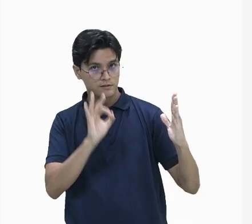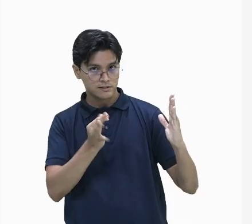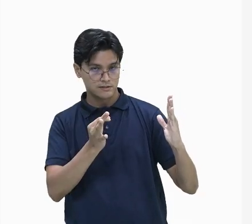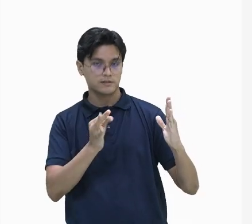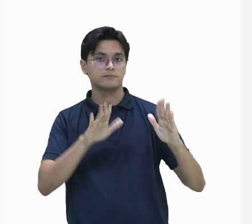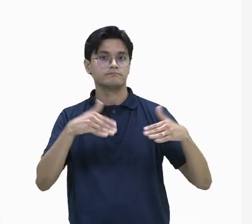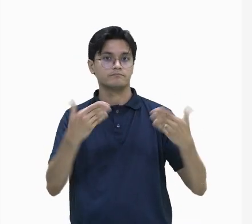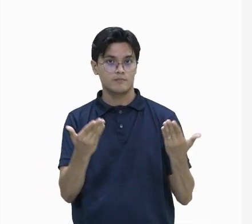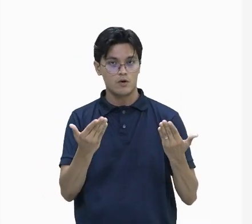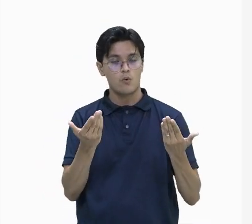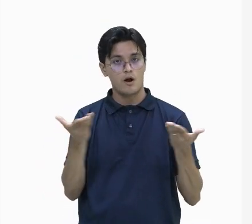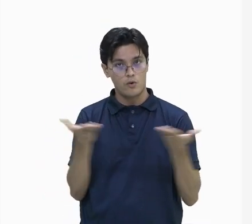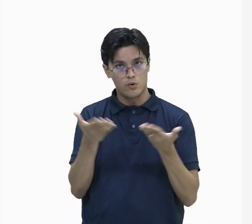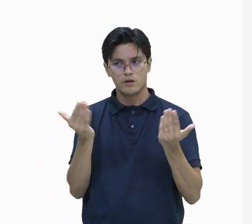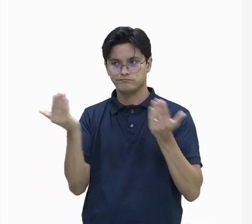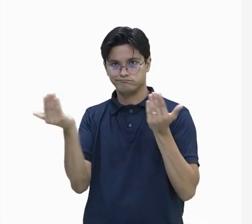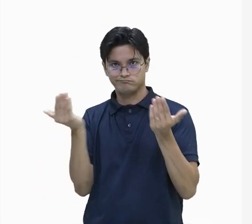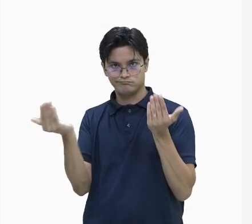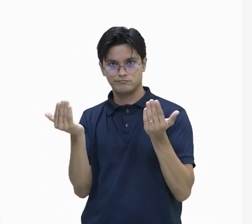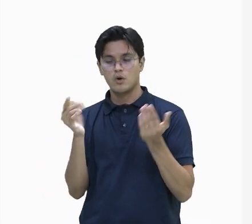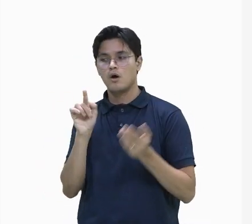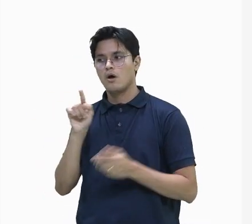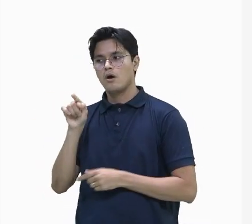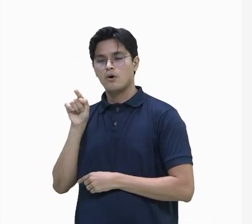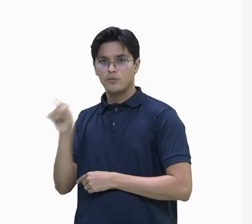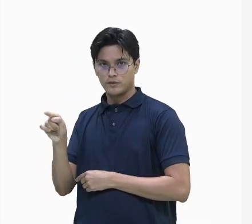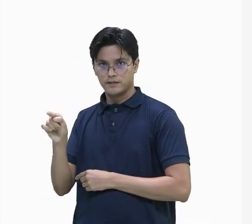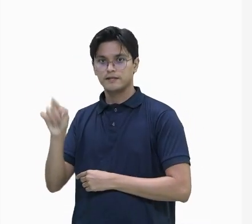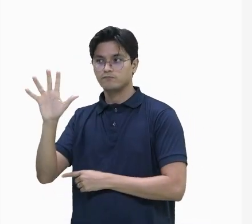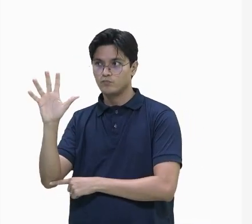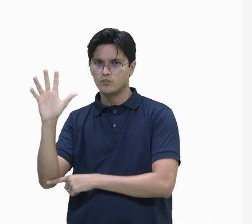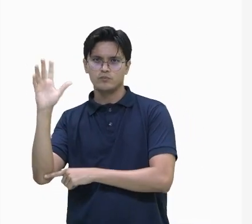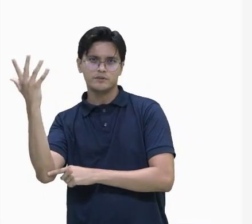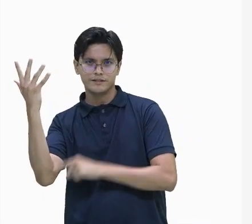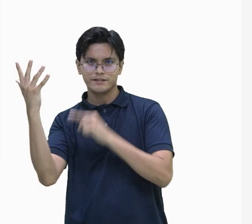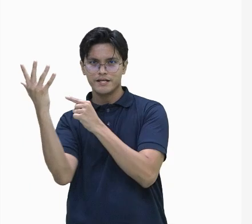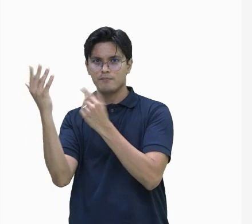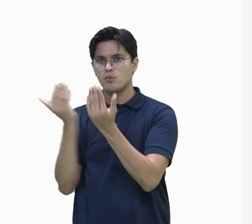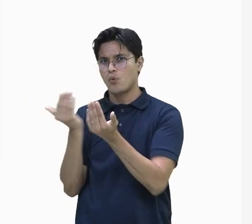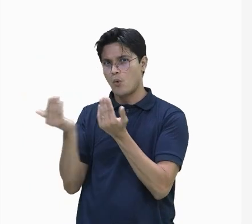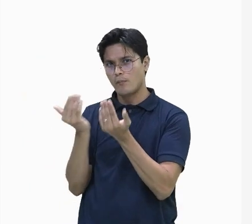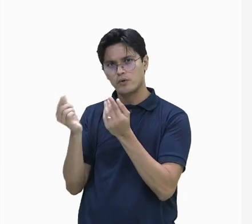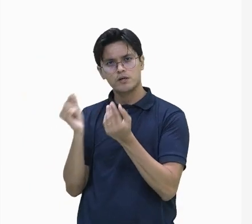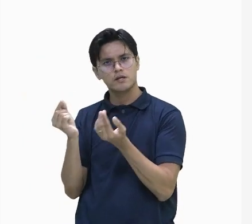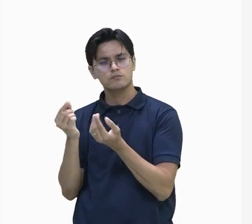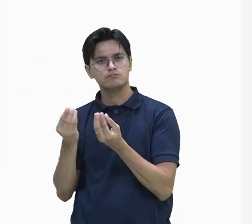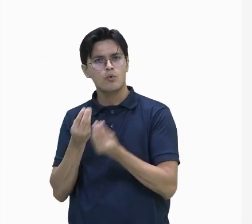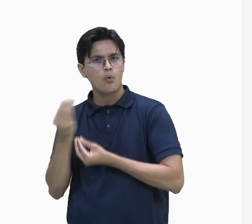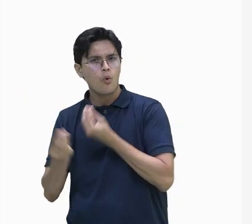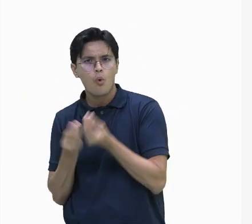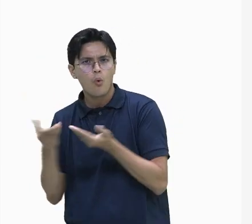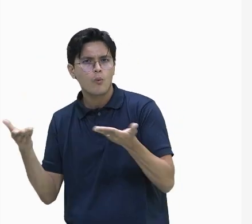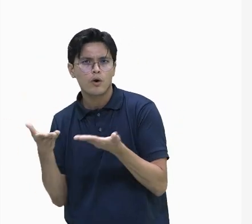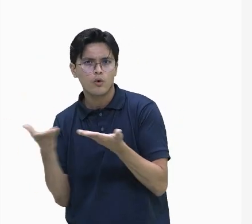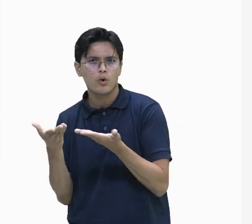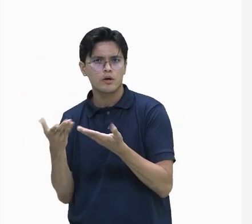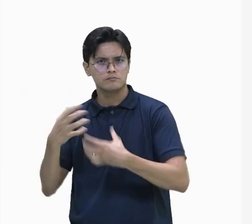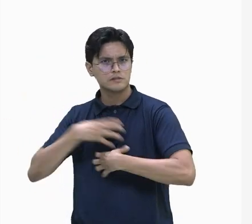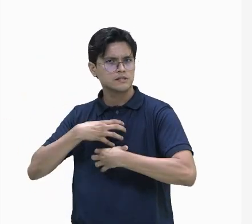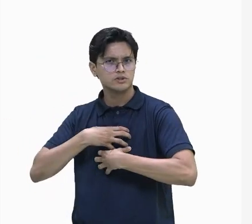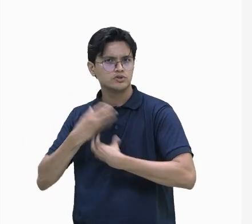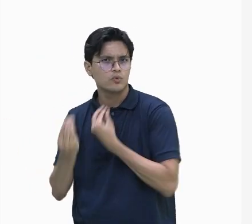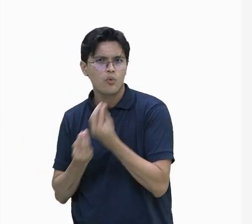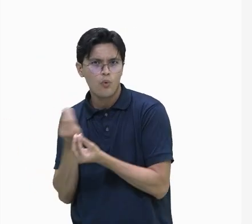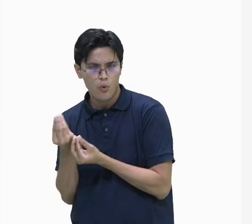uma analogia. O tempo é como se fosse o seu humor. Durante o dia, ele